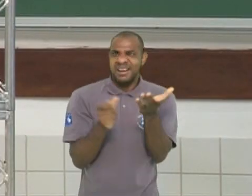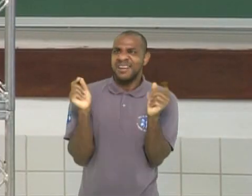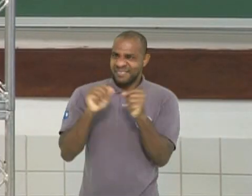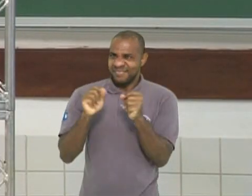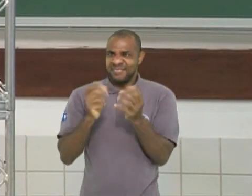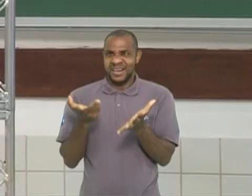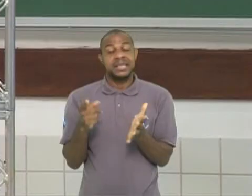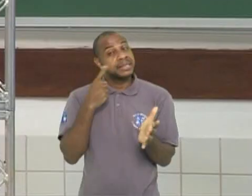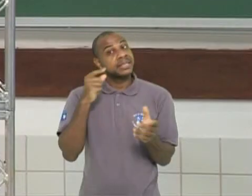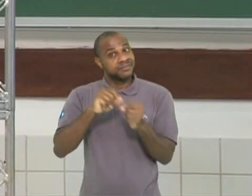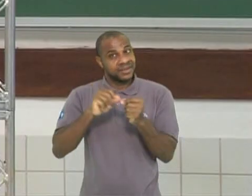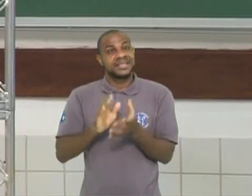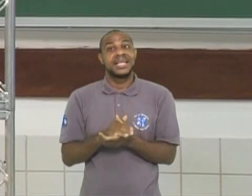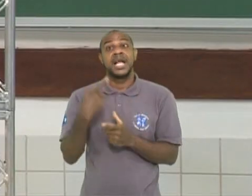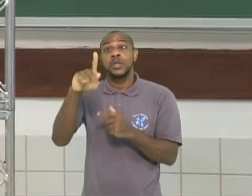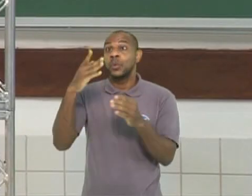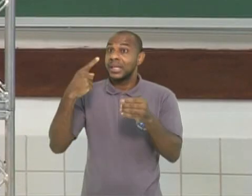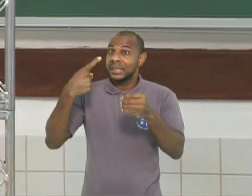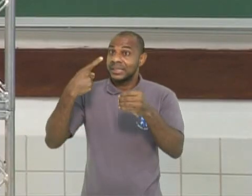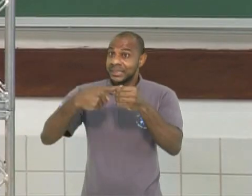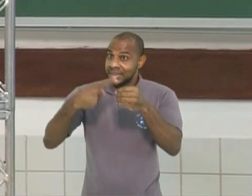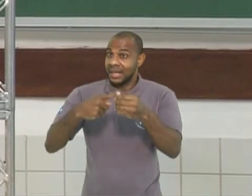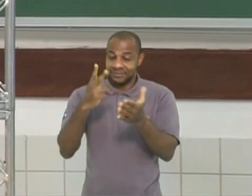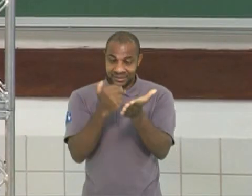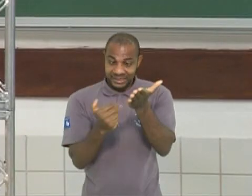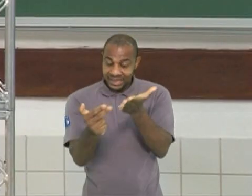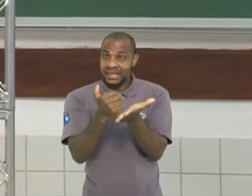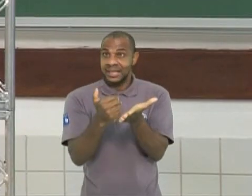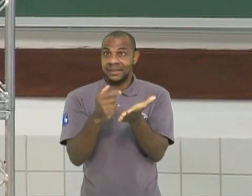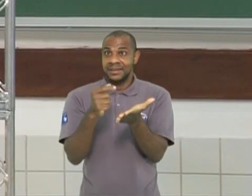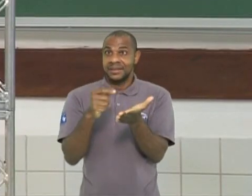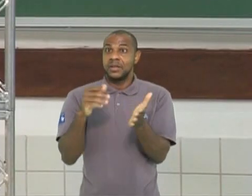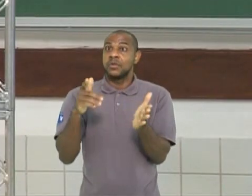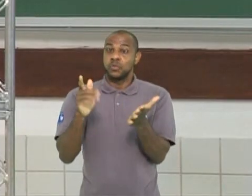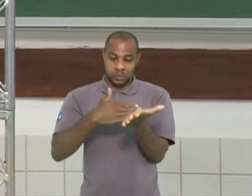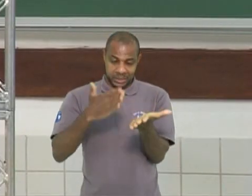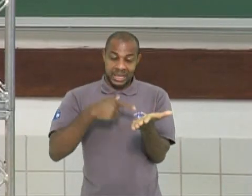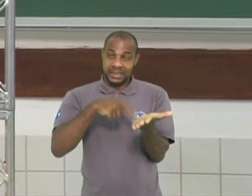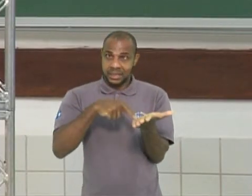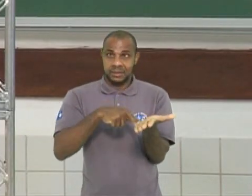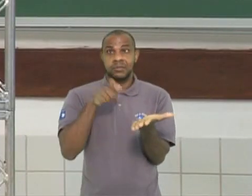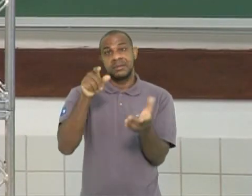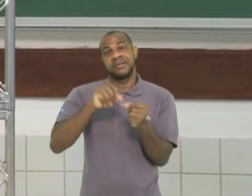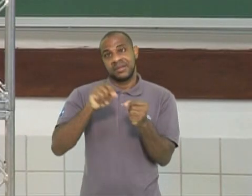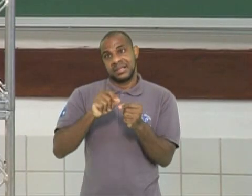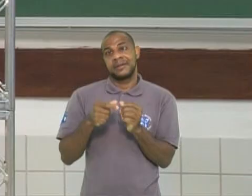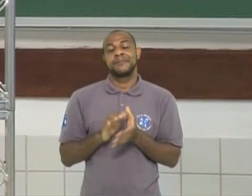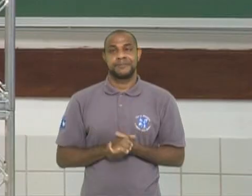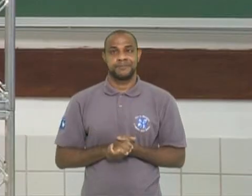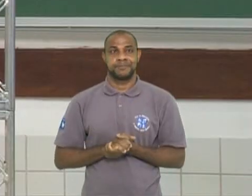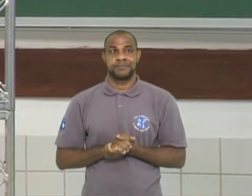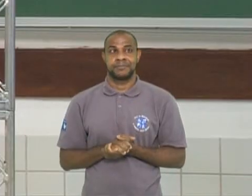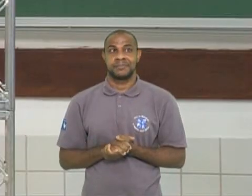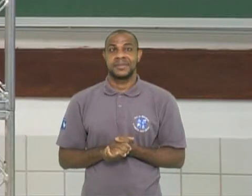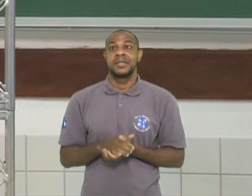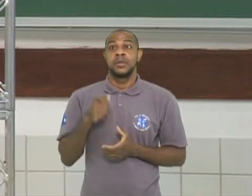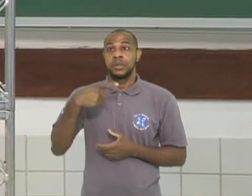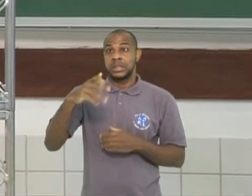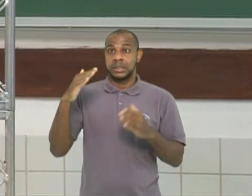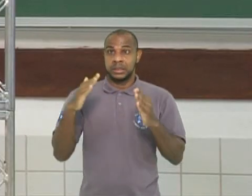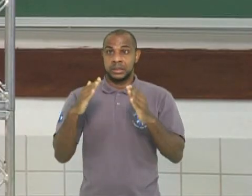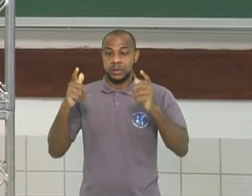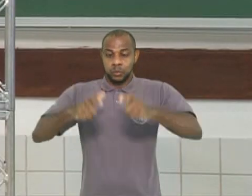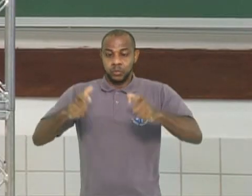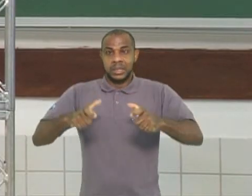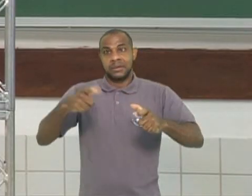e culturais, ou você pode pensar em algo só natural ou algo só cultural que represente a sua cidade, o seu espaço onde